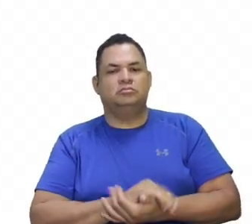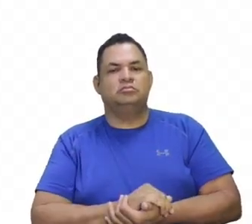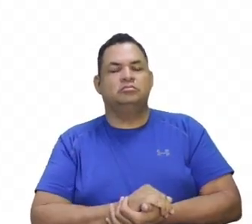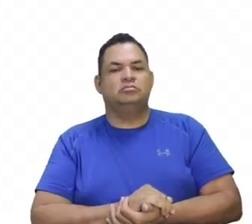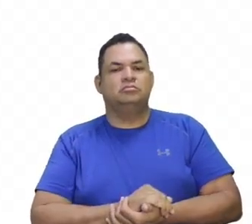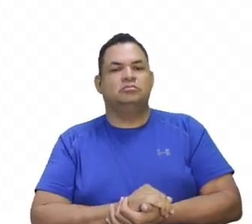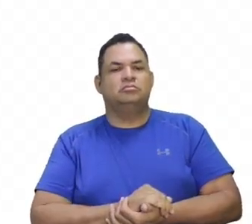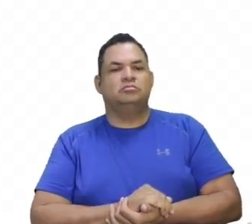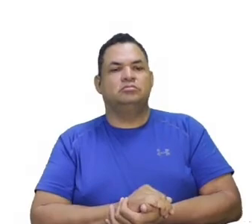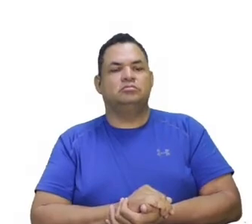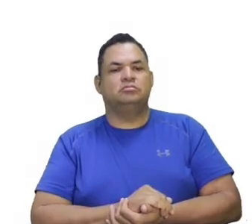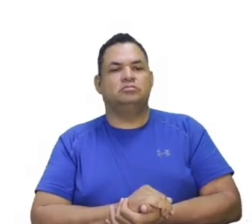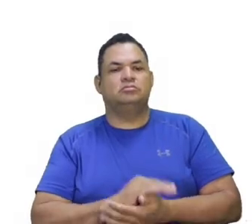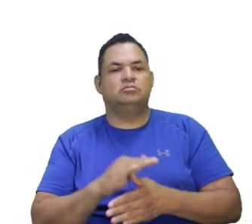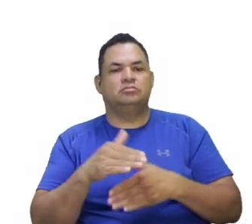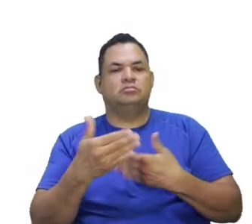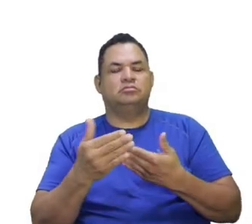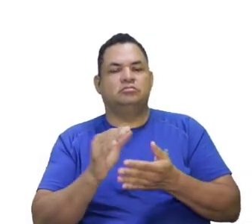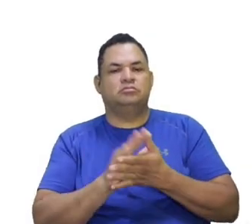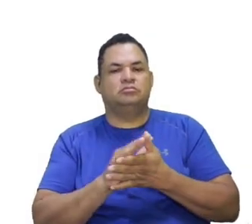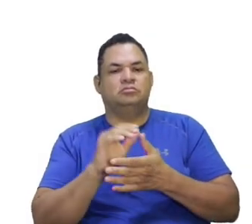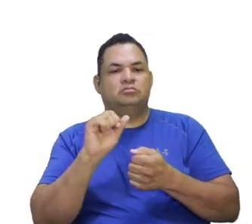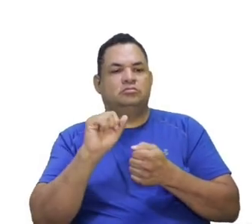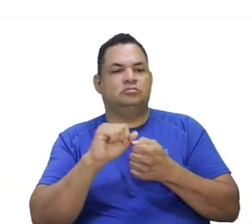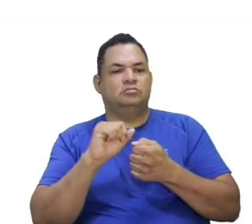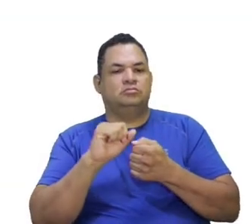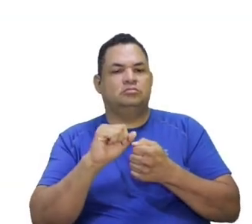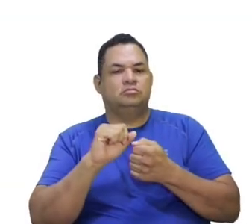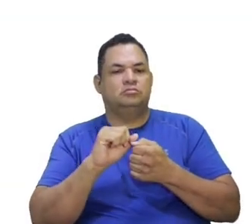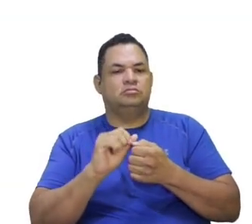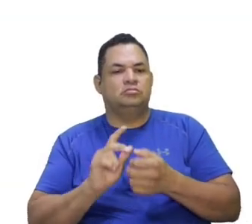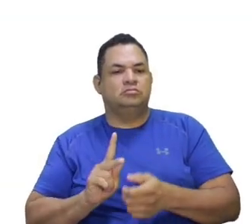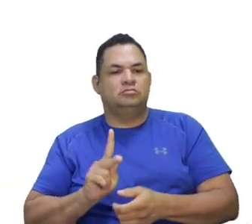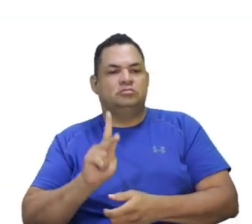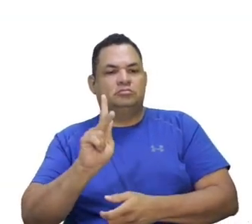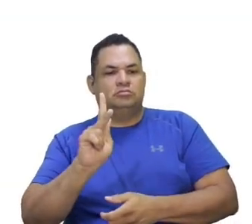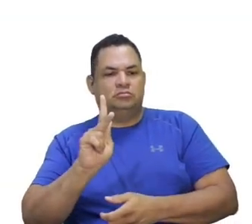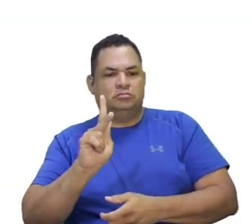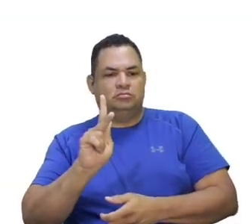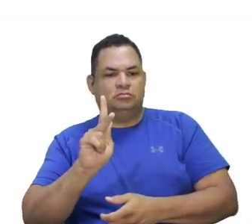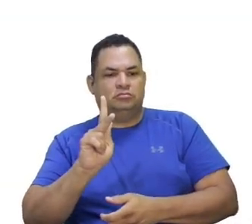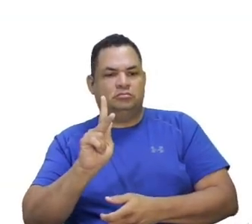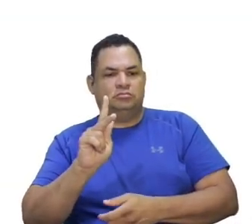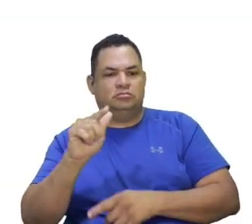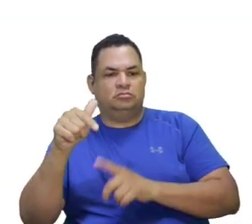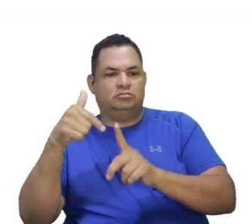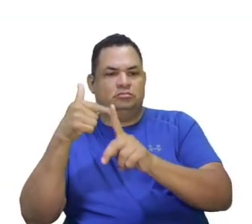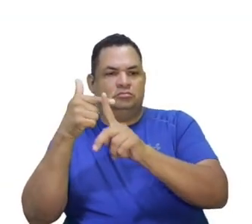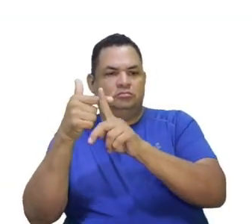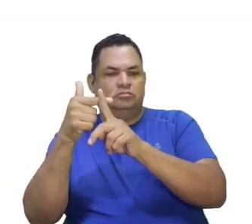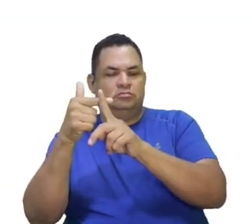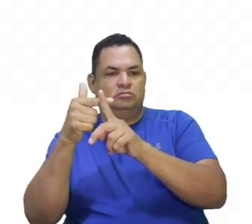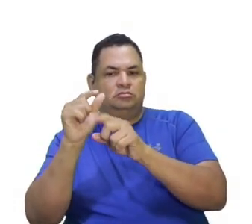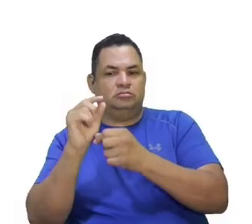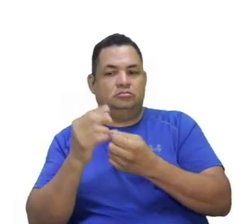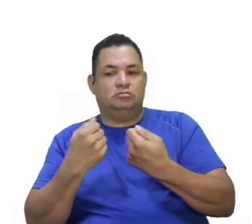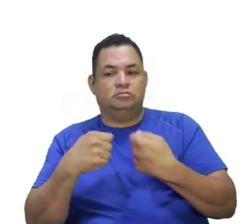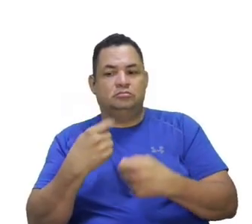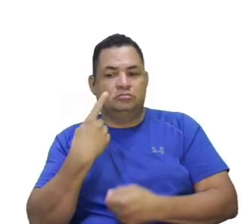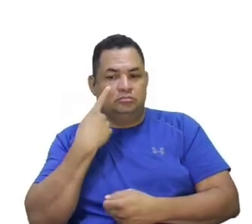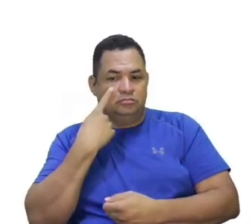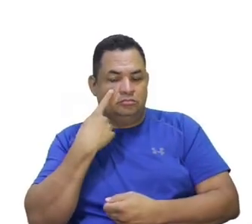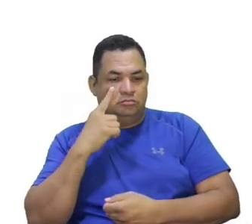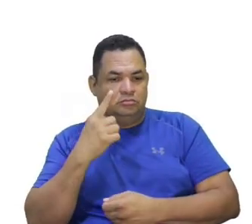energético. Quando a gente for para o cátion monovalente de potássio, o que eu tenho que